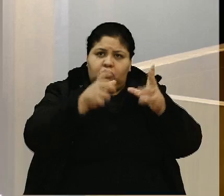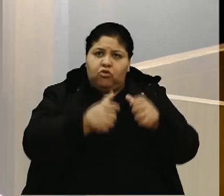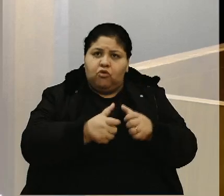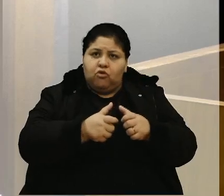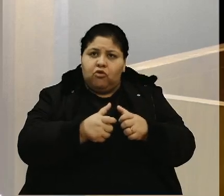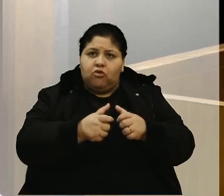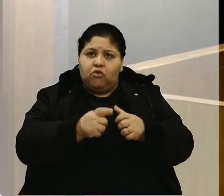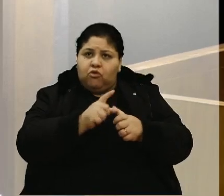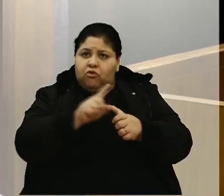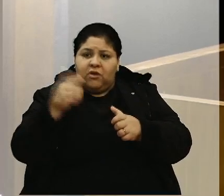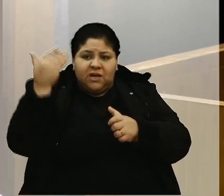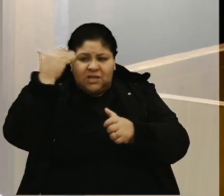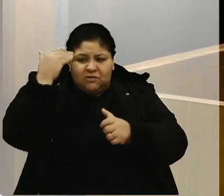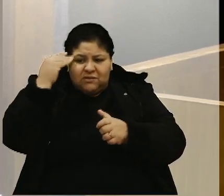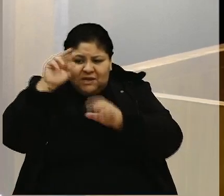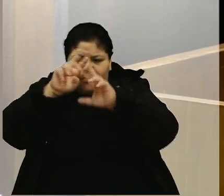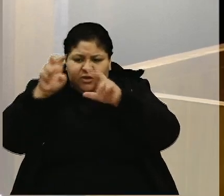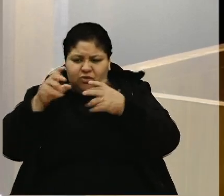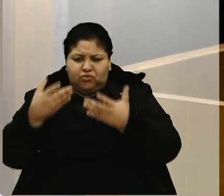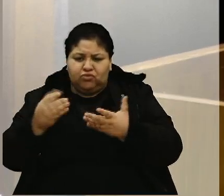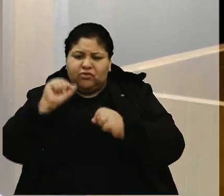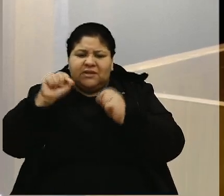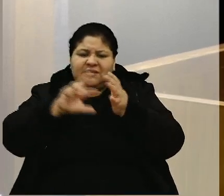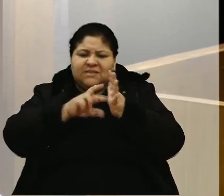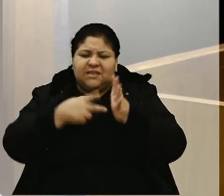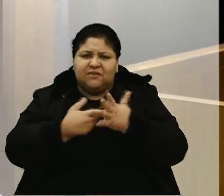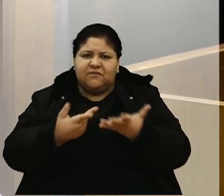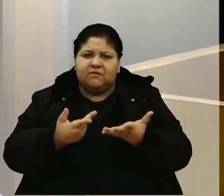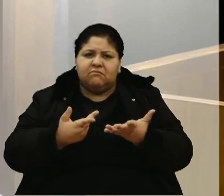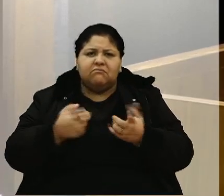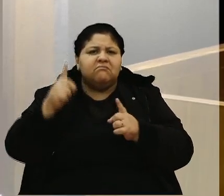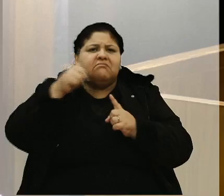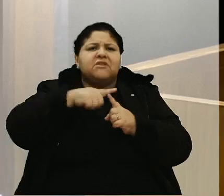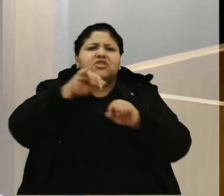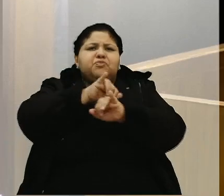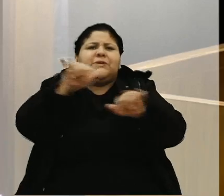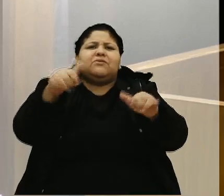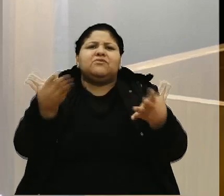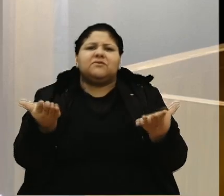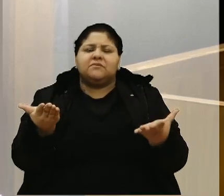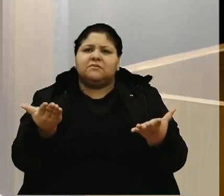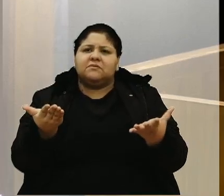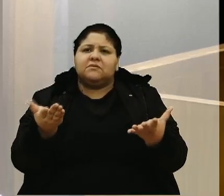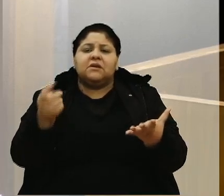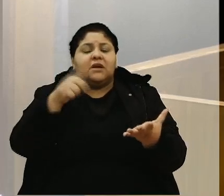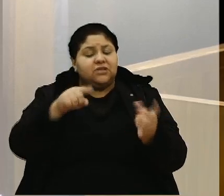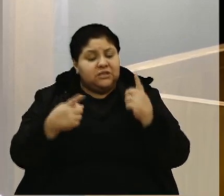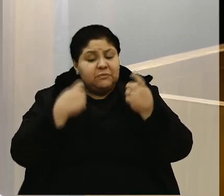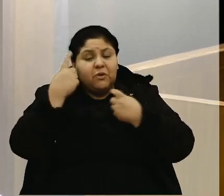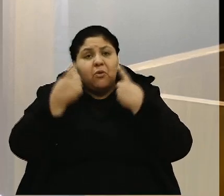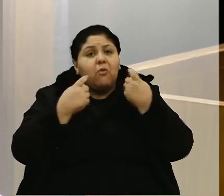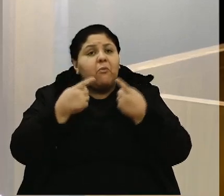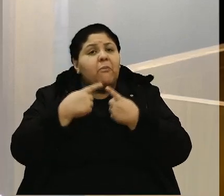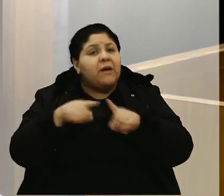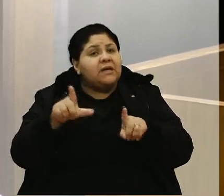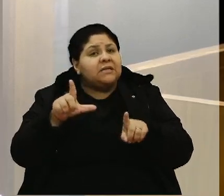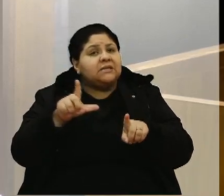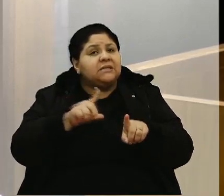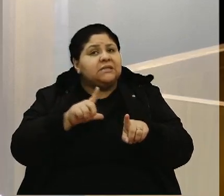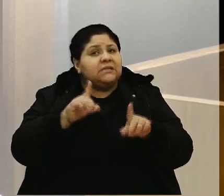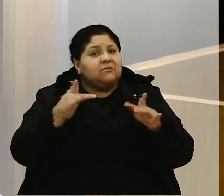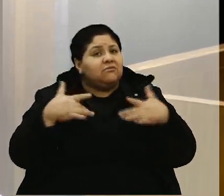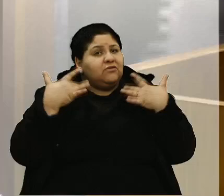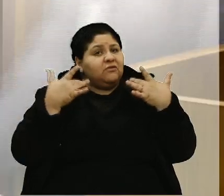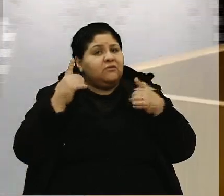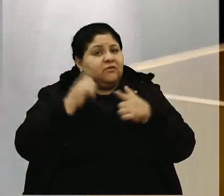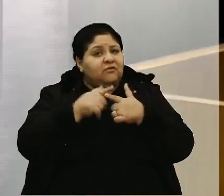que não sabe do que se trata. Mas que tipo de anúncio é esse, né? Então a gente se preocupa, né? Mas também não dá para dizer que é uma surpresa, porque